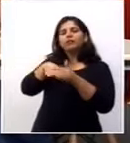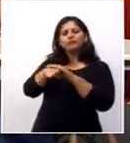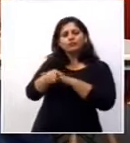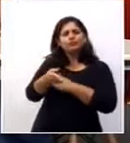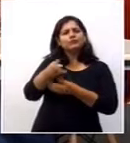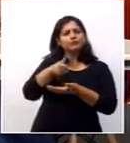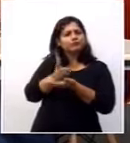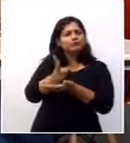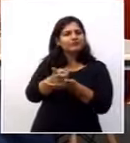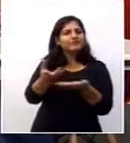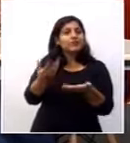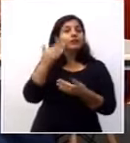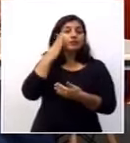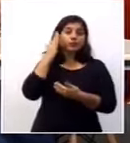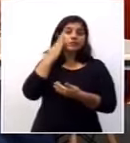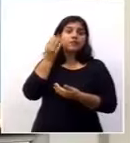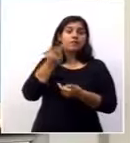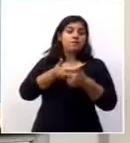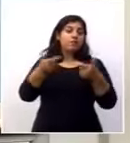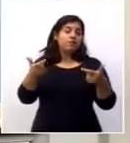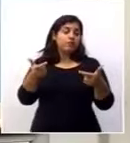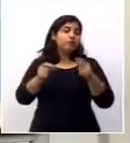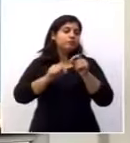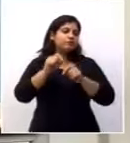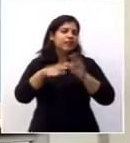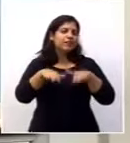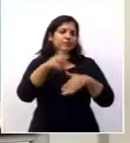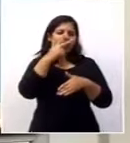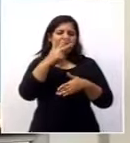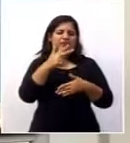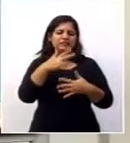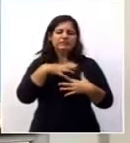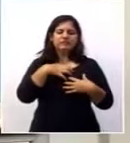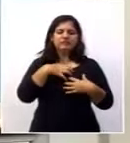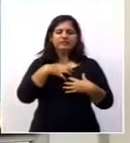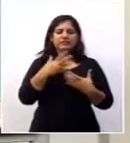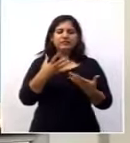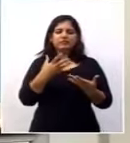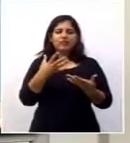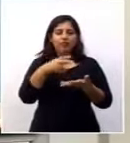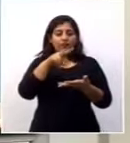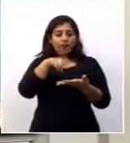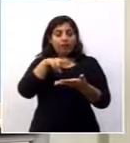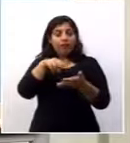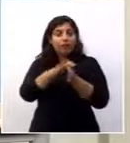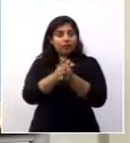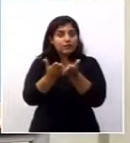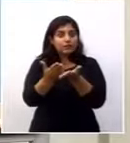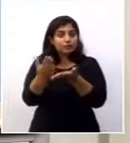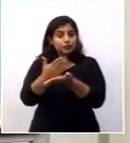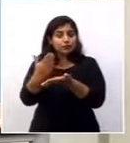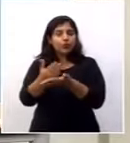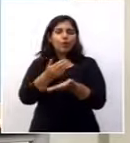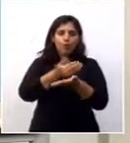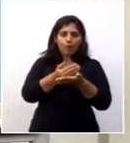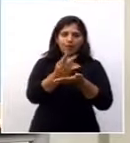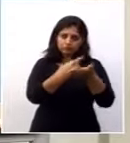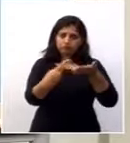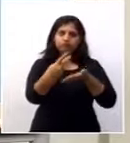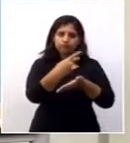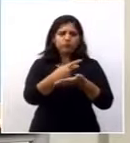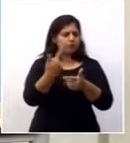né? Eu sei que muitas vezes ficam resistentes para fazer uma leitura de um livro e começam pelos gibis,